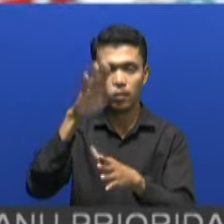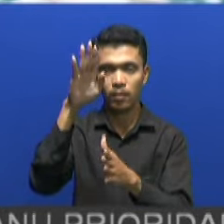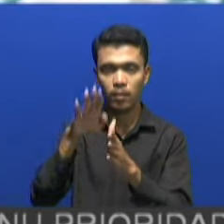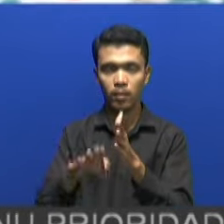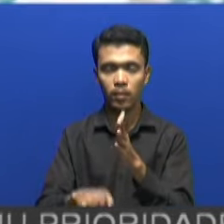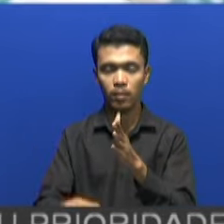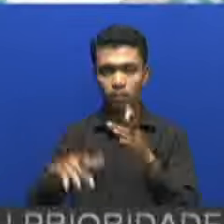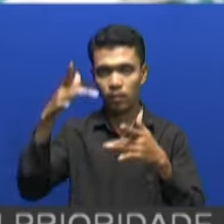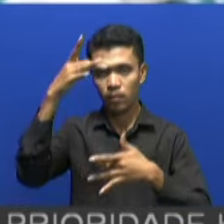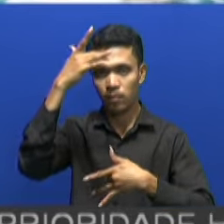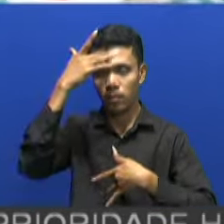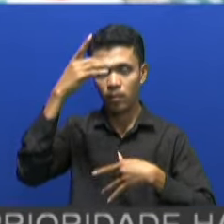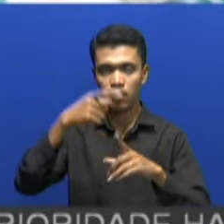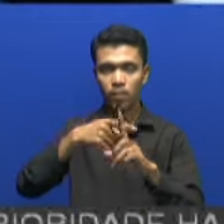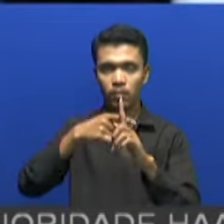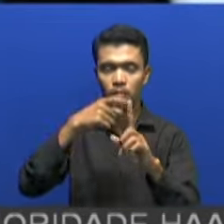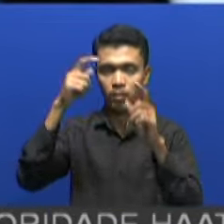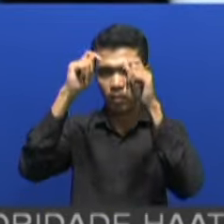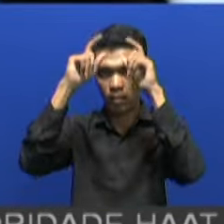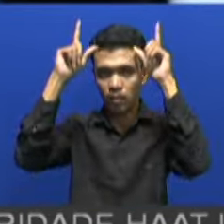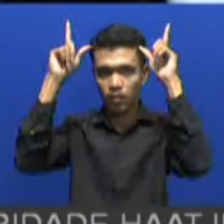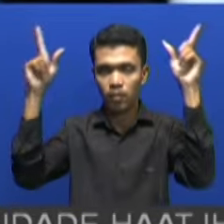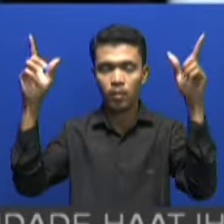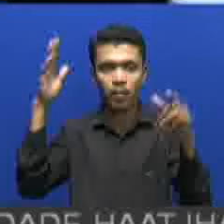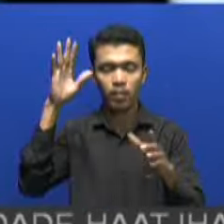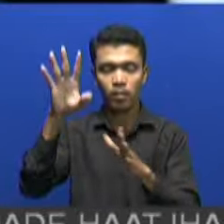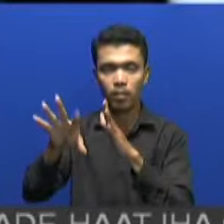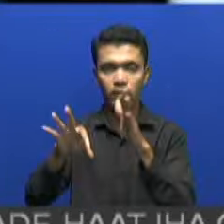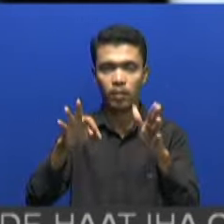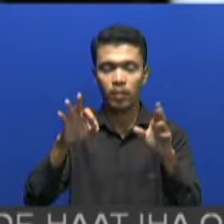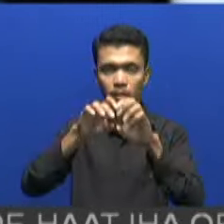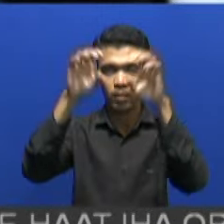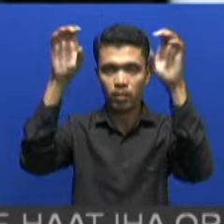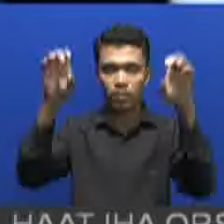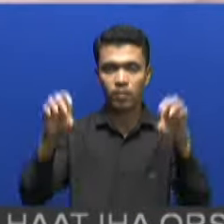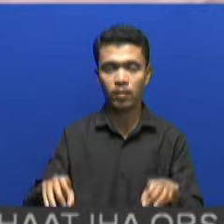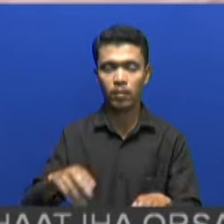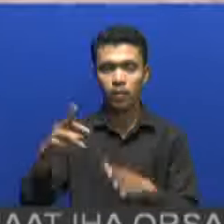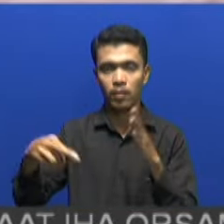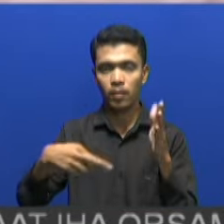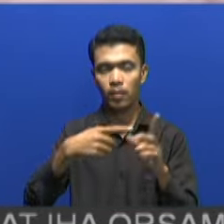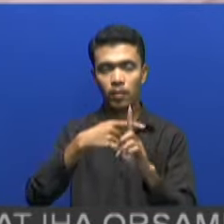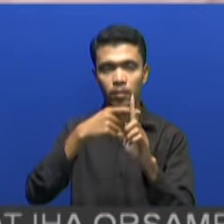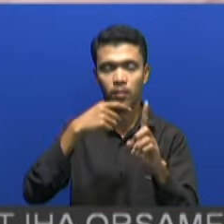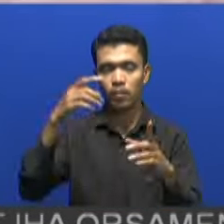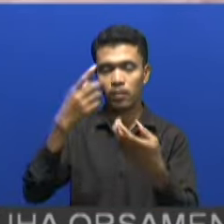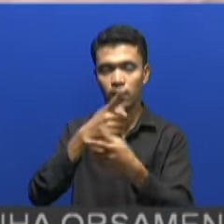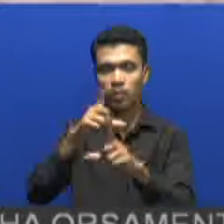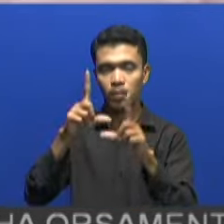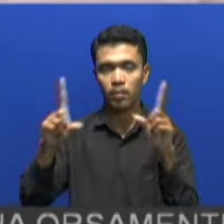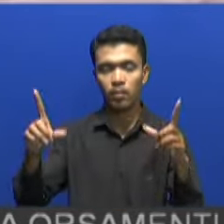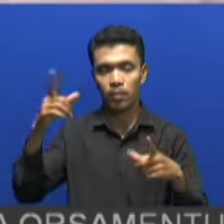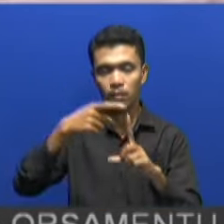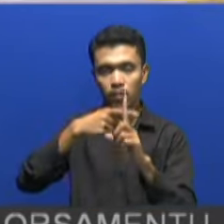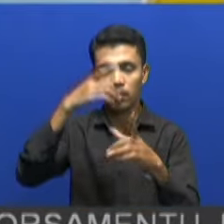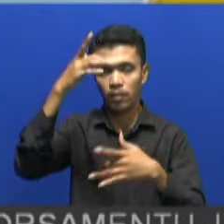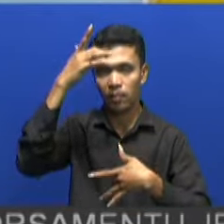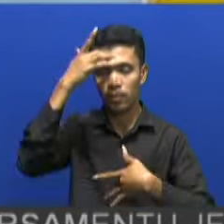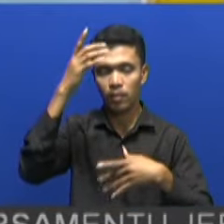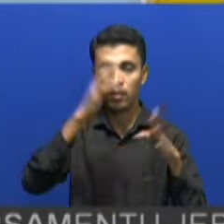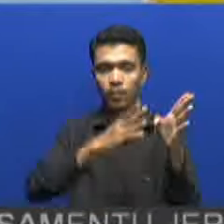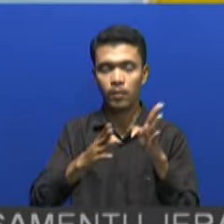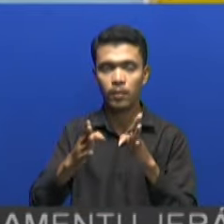refere husi Timor Leste. Atau hetan sertifikasaun ne rekezitu hanesang libre husi moras malaria iharai larang, preparasaun